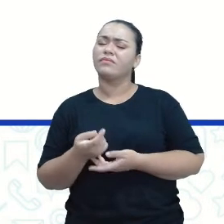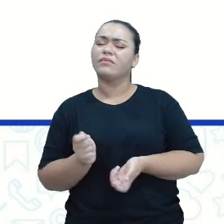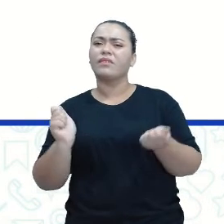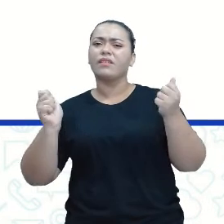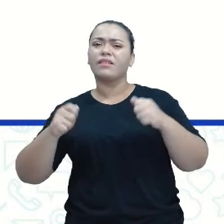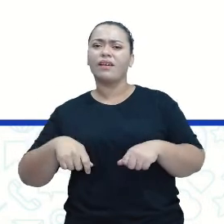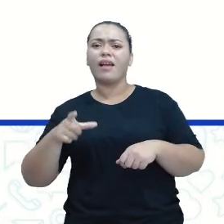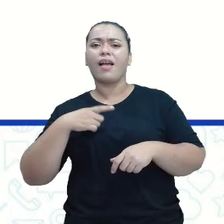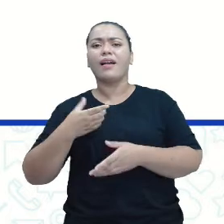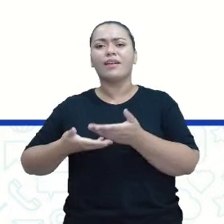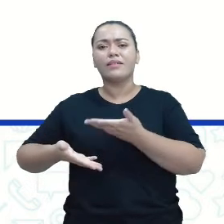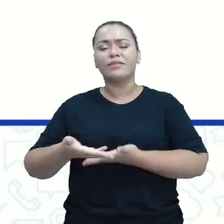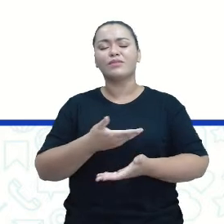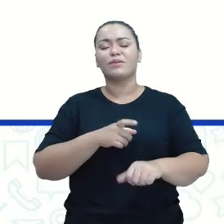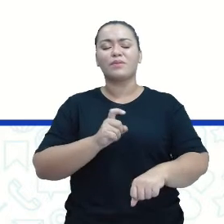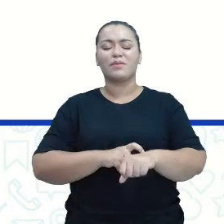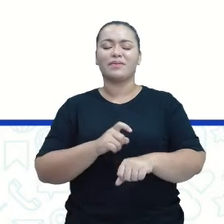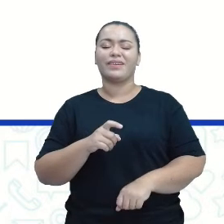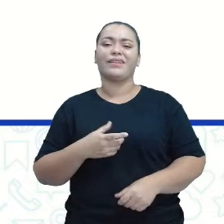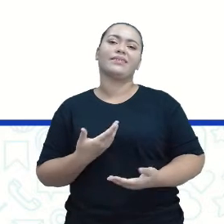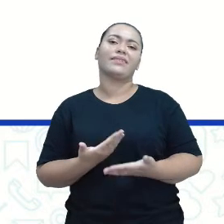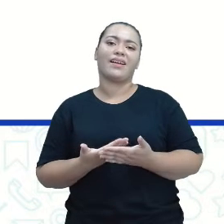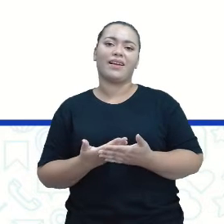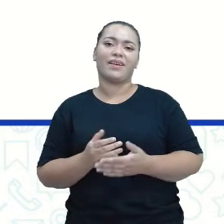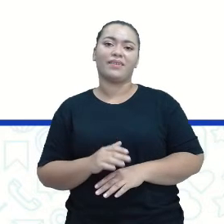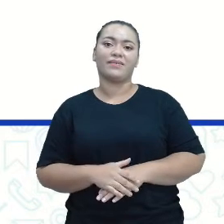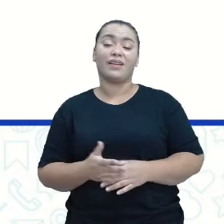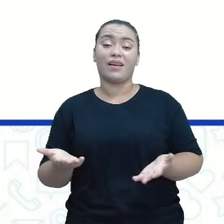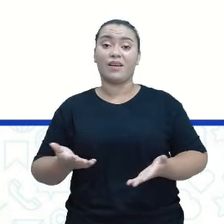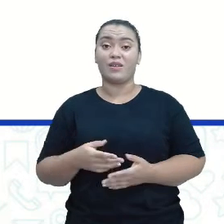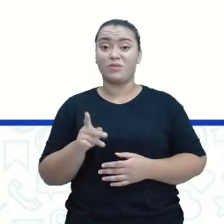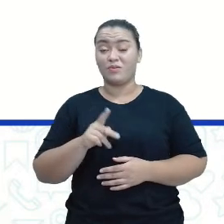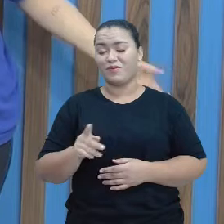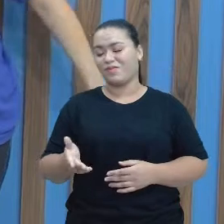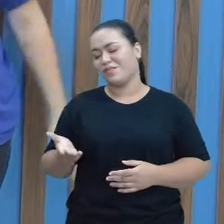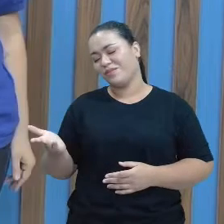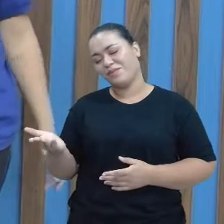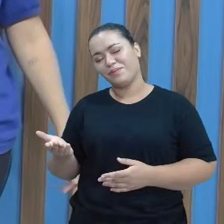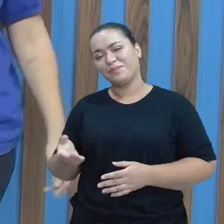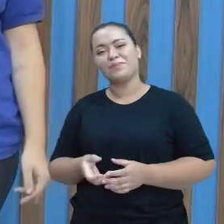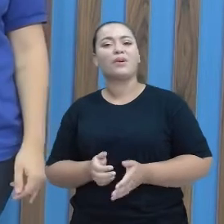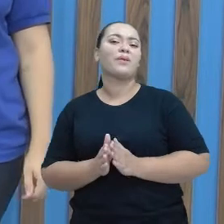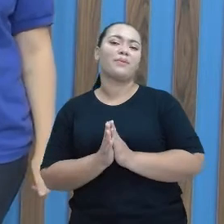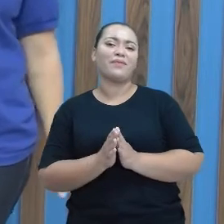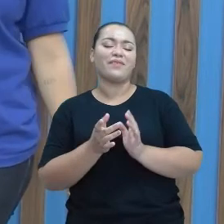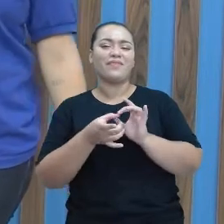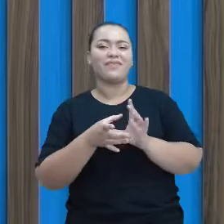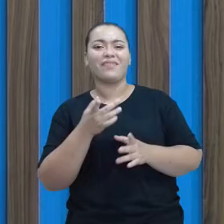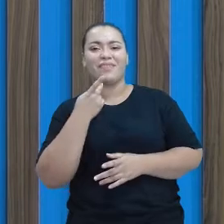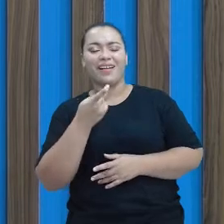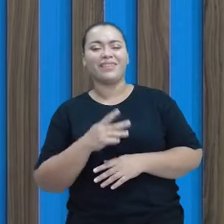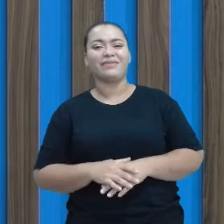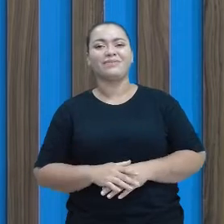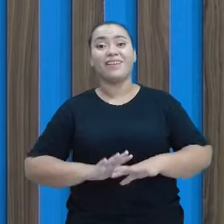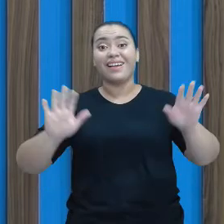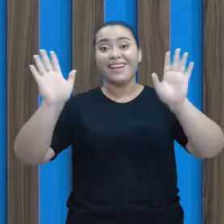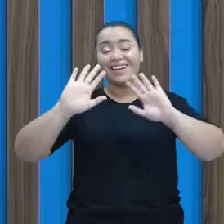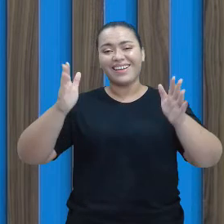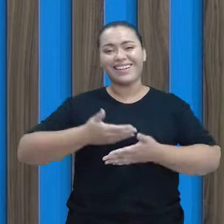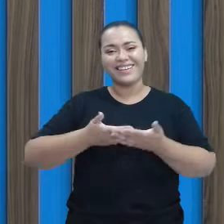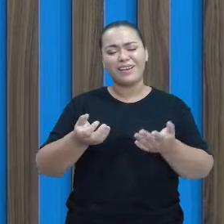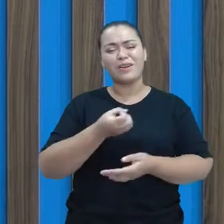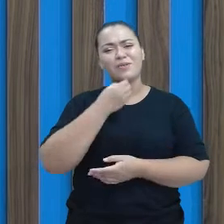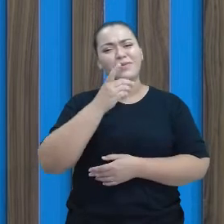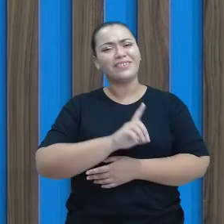ter interação no momento da nossa aula. Para falar um pouquinho sobre isso, professor Pedro, por favor. Fala, galerinha! Muito